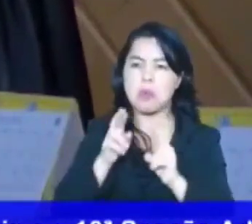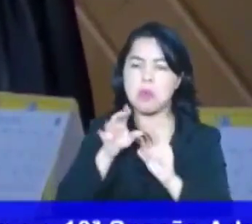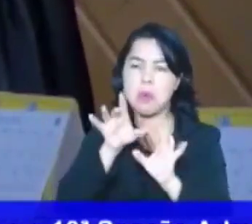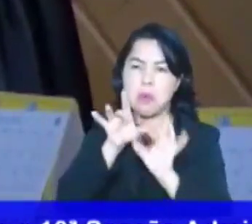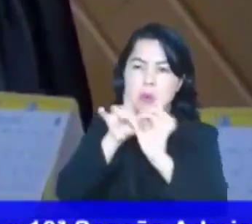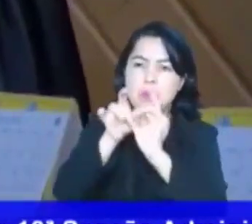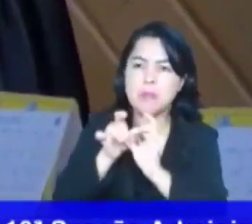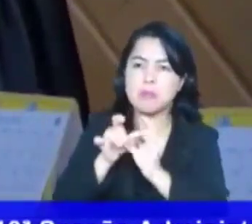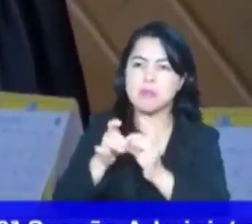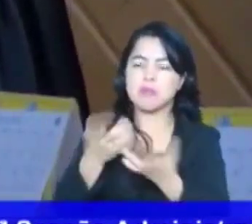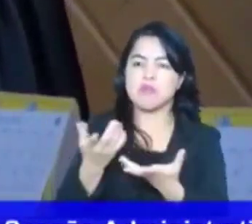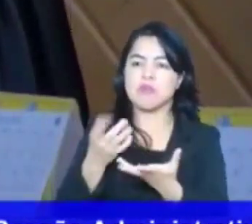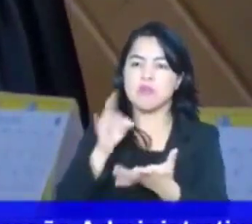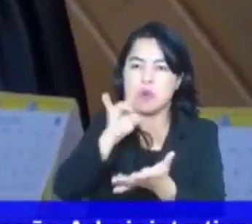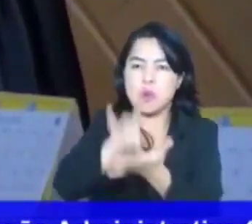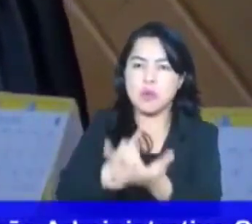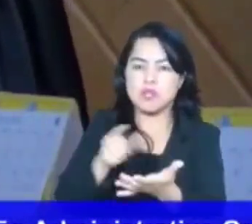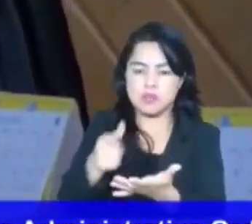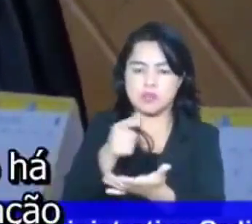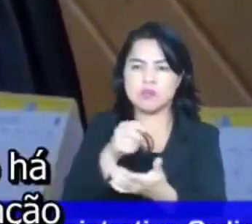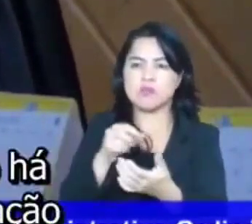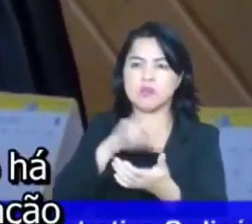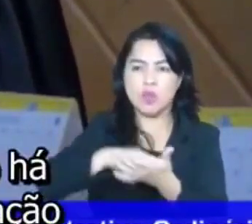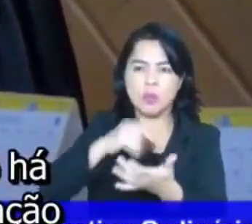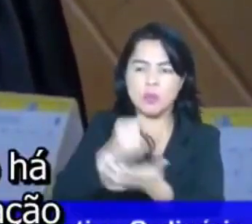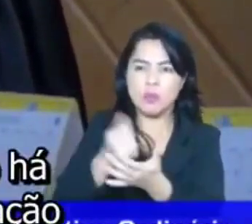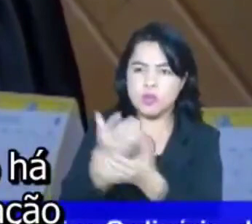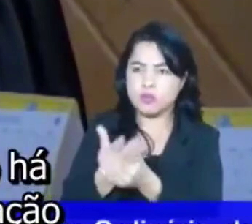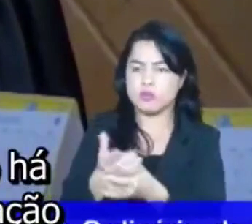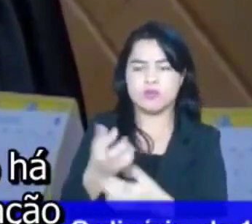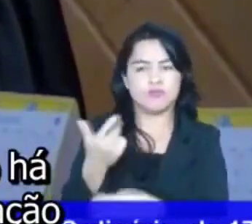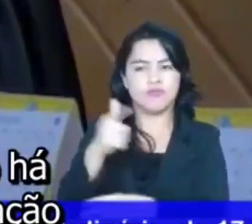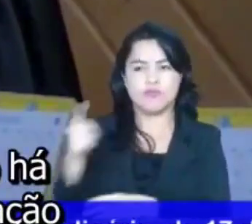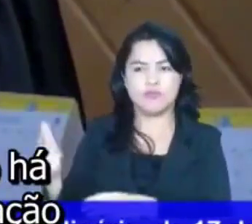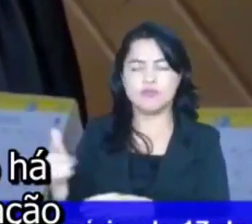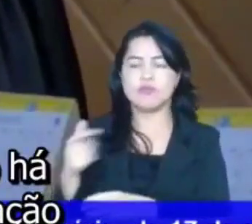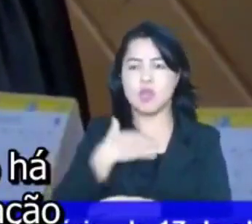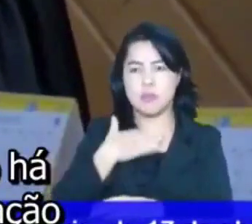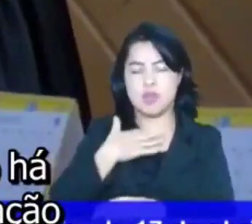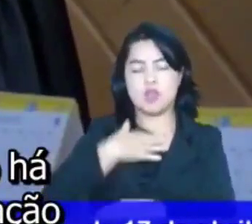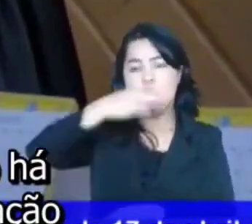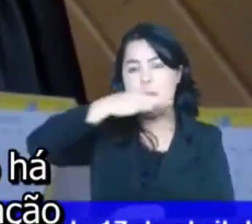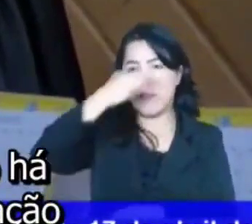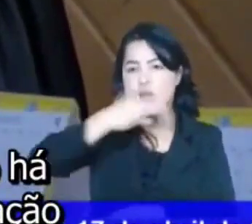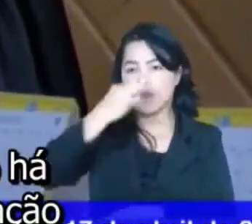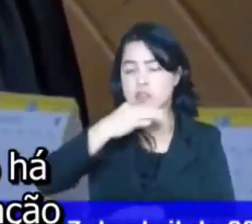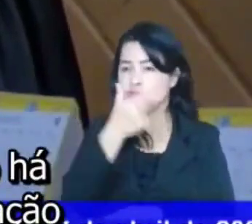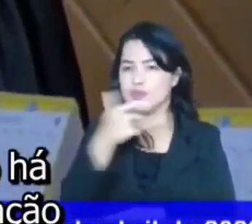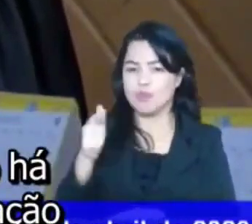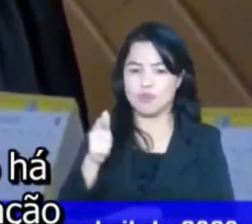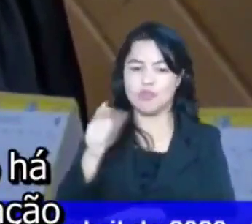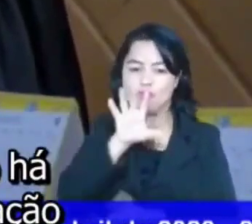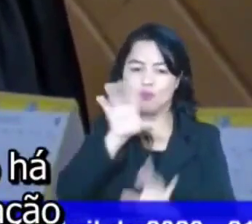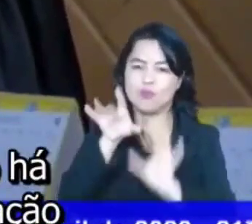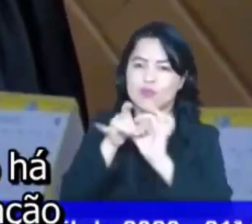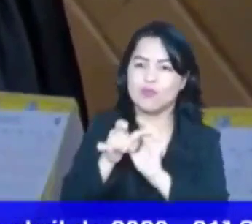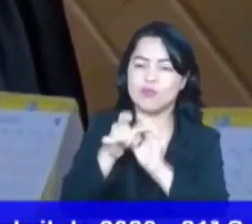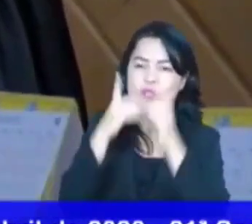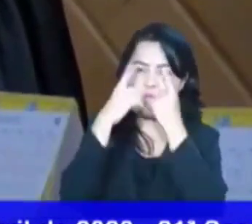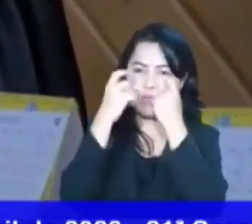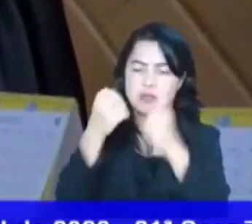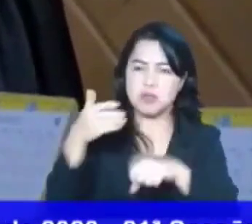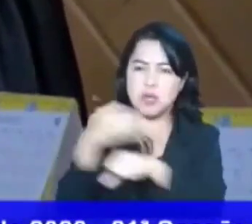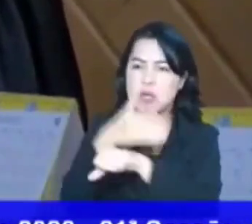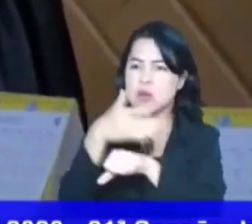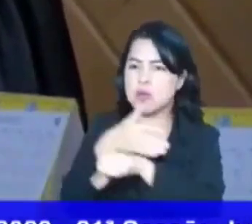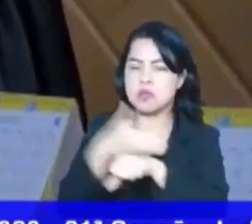vínculo, circunstância com o objeto da lide. Então, portanto, a minha conclusão é de que, se não há envolvimento direto, conexão, interesse ou